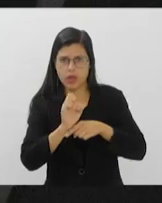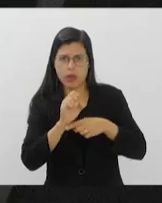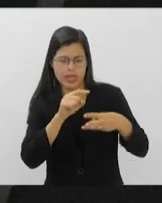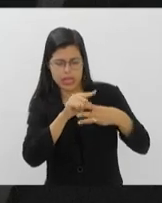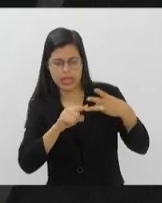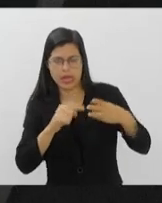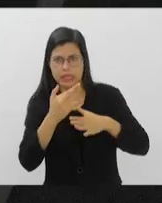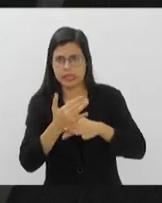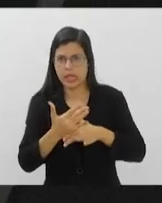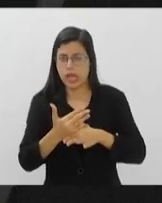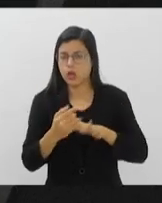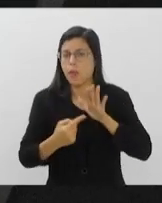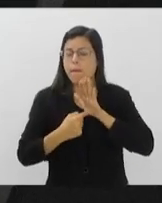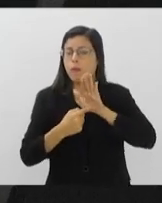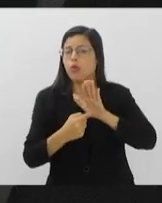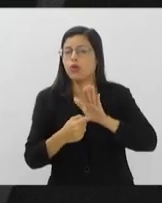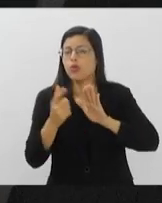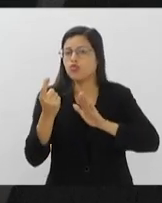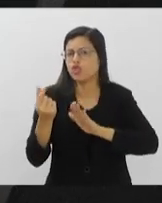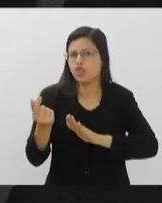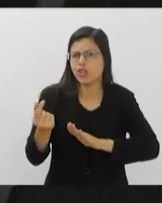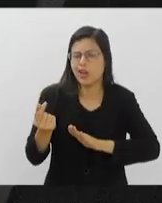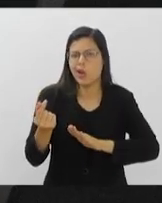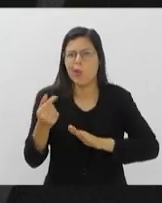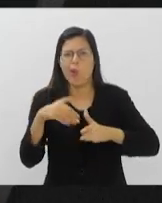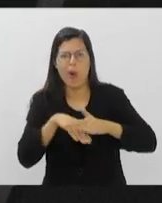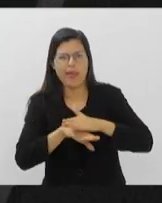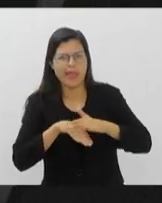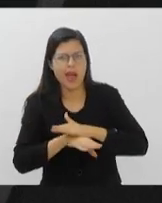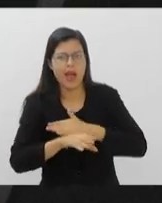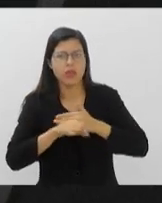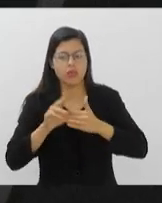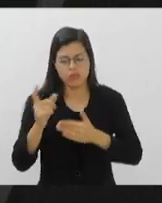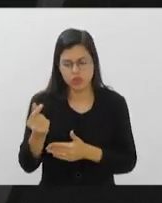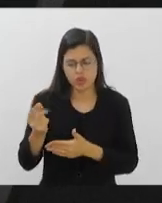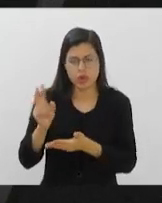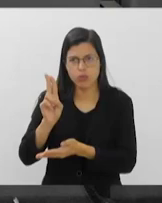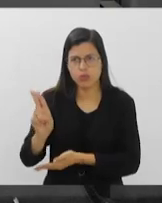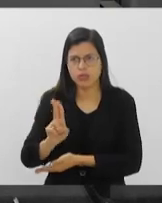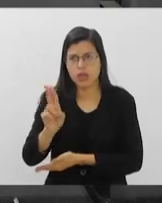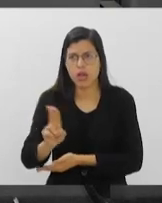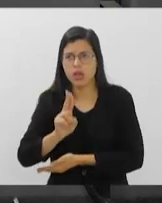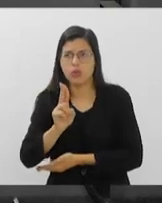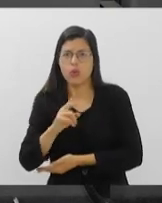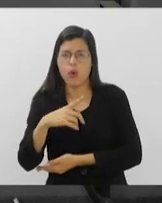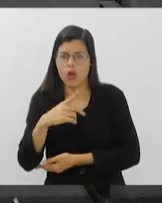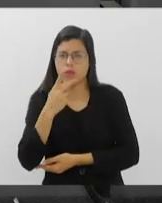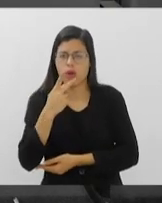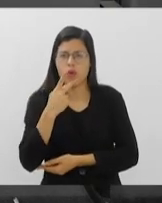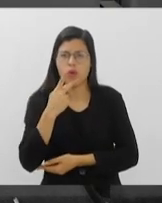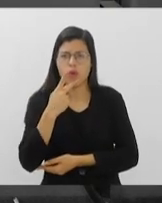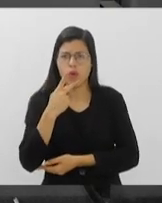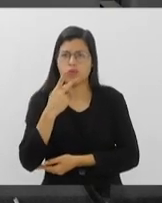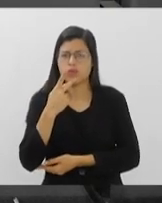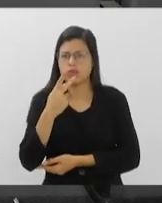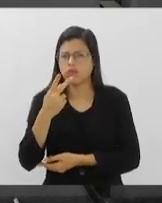valor em conta valor aplicad aí tinha até uma presidente de um desses conselhos municipais lá na hora falou Doutor isso mesmo e ainda falei olha pela minha experiência esse valor que